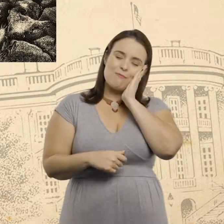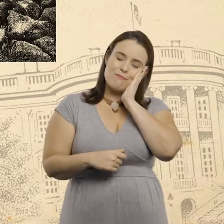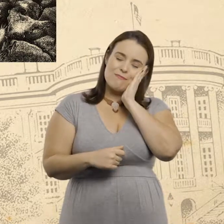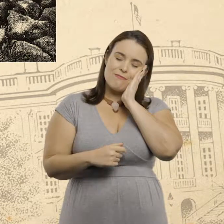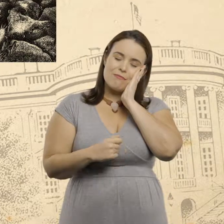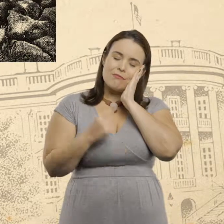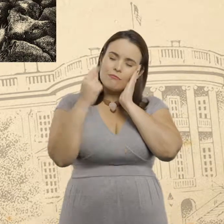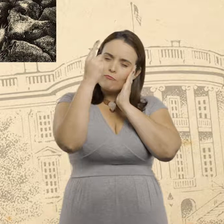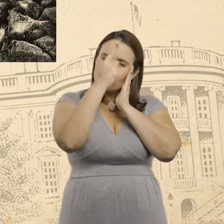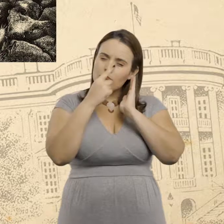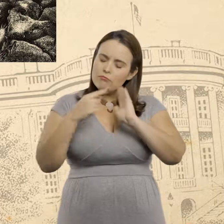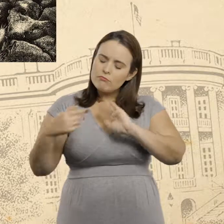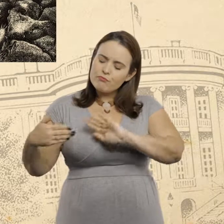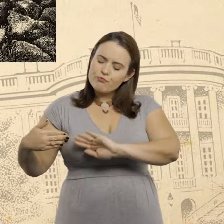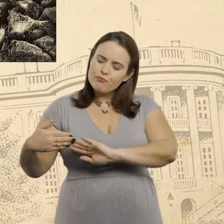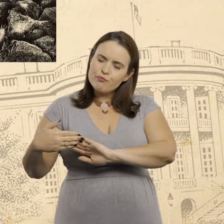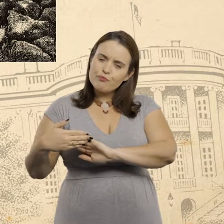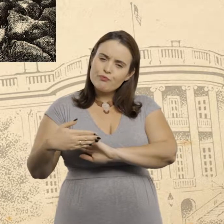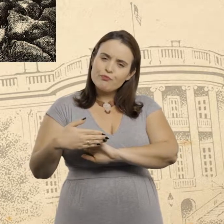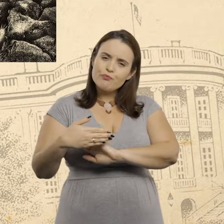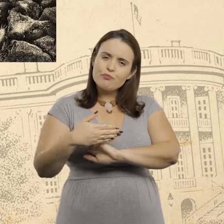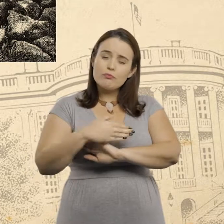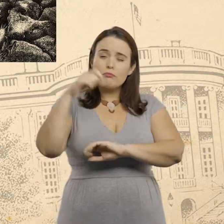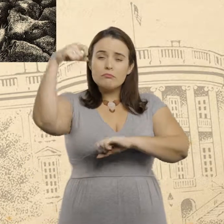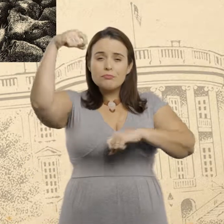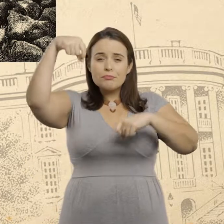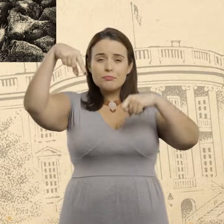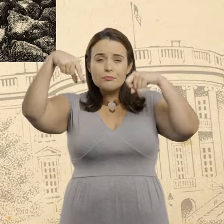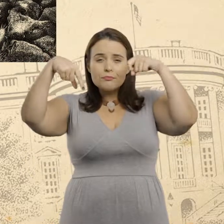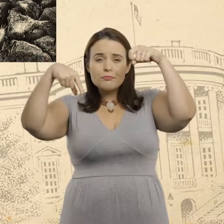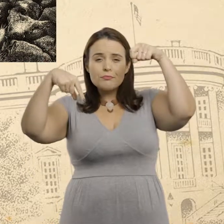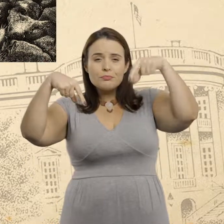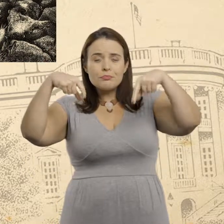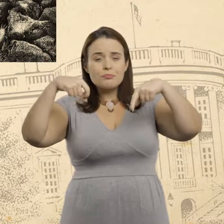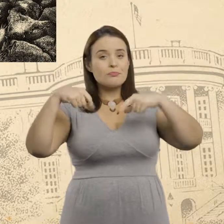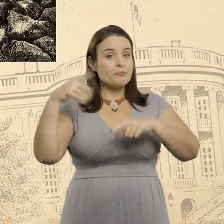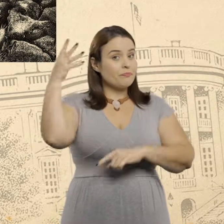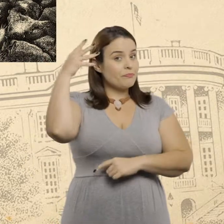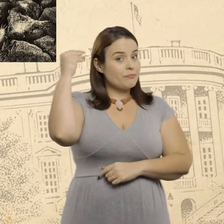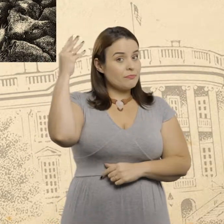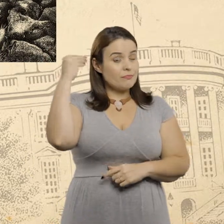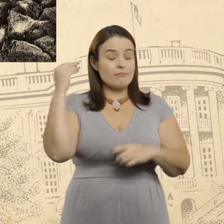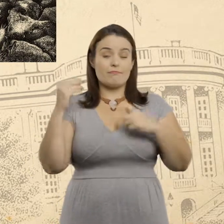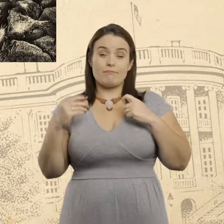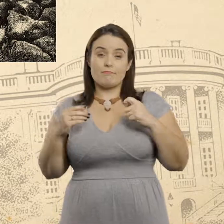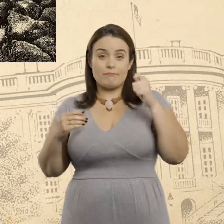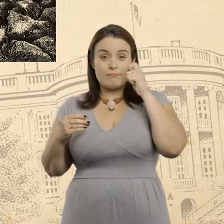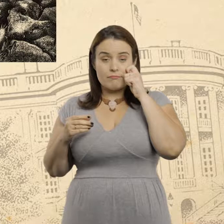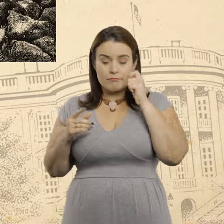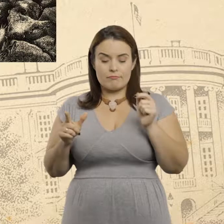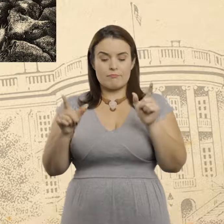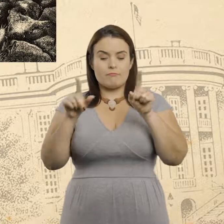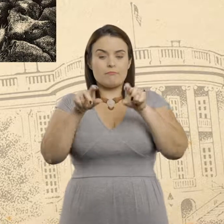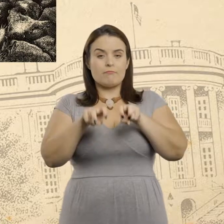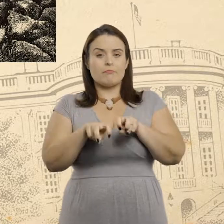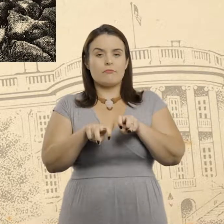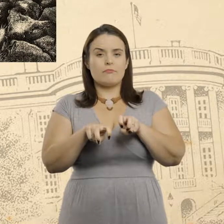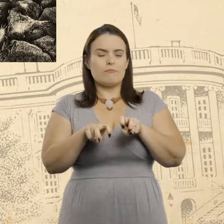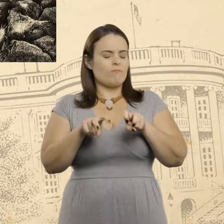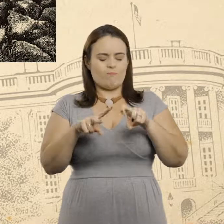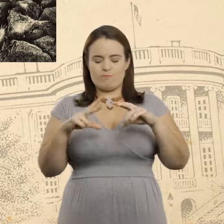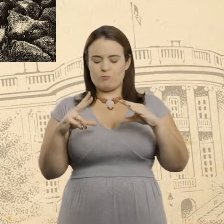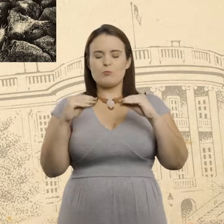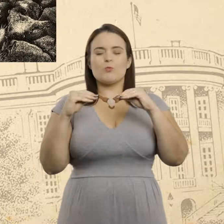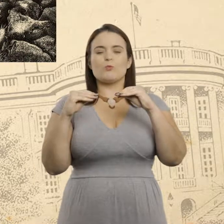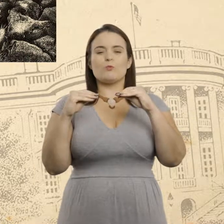partida do trem, começou a nevar. Passepartout viajava ao lado do detetive Fix, mas não conversava com